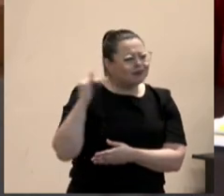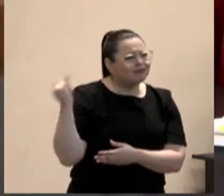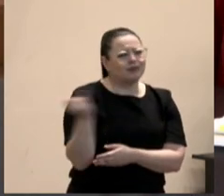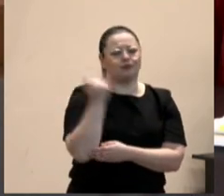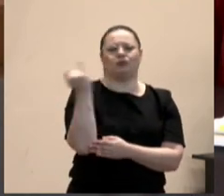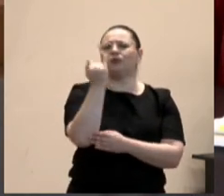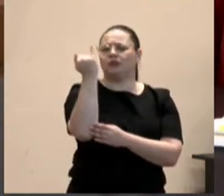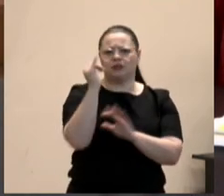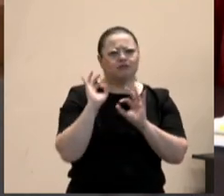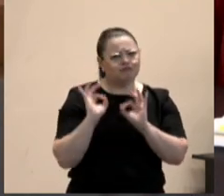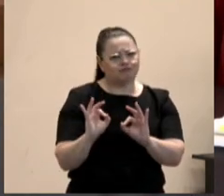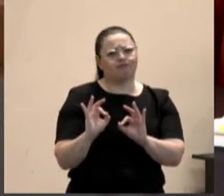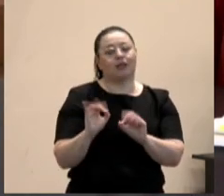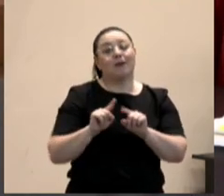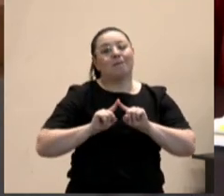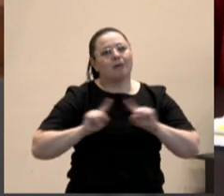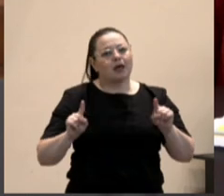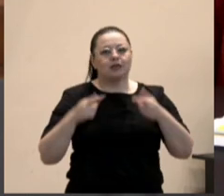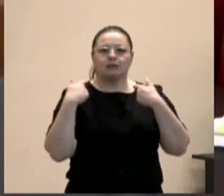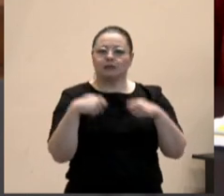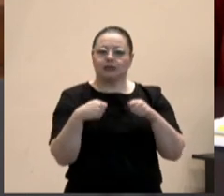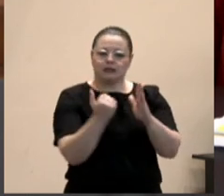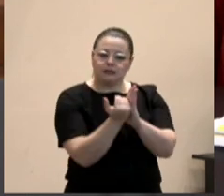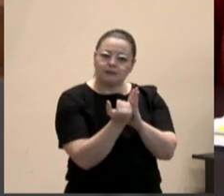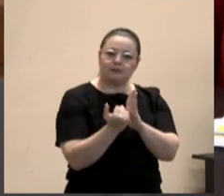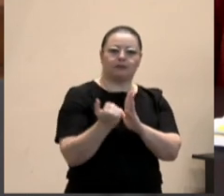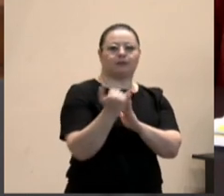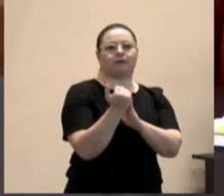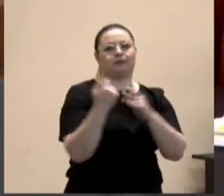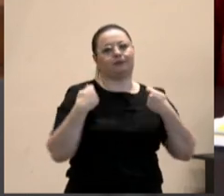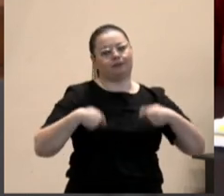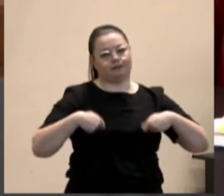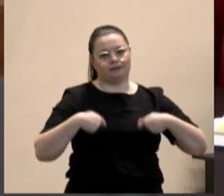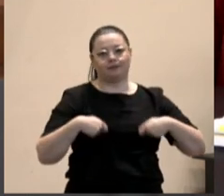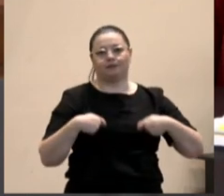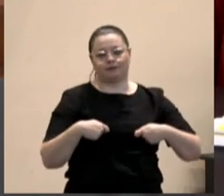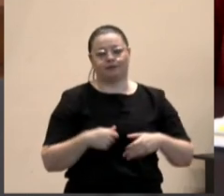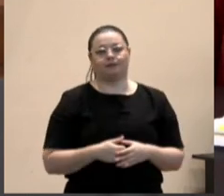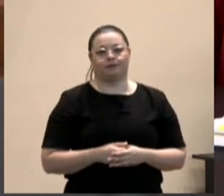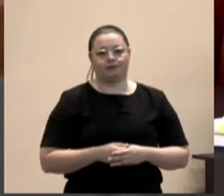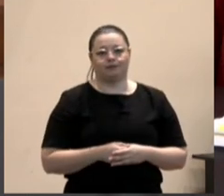precisa chegar ao necessário. E o necessário